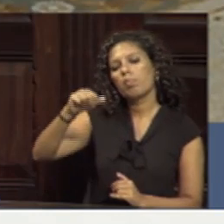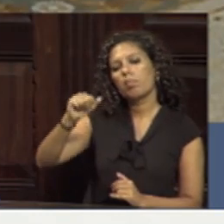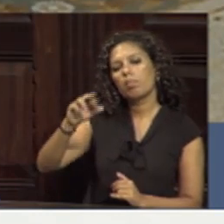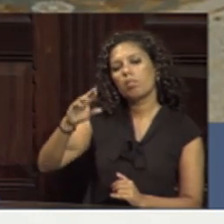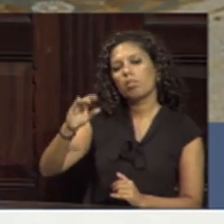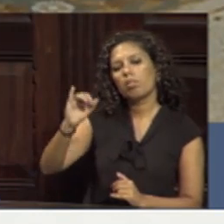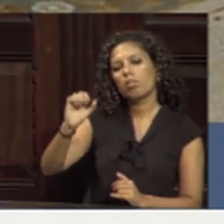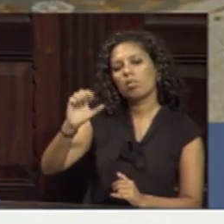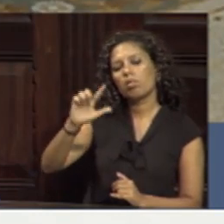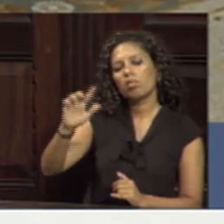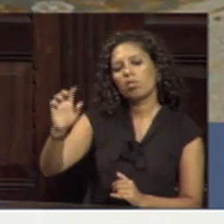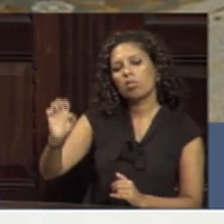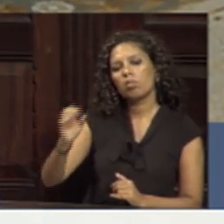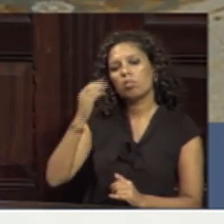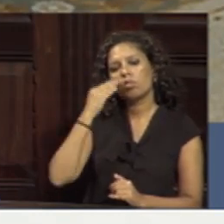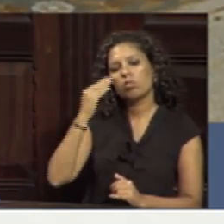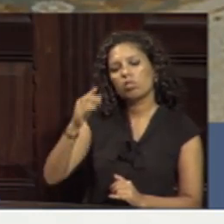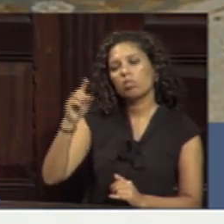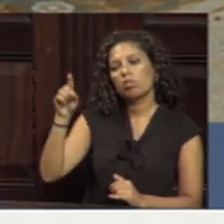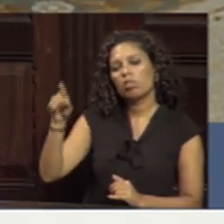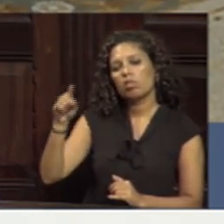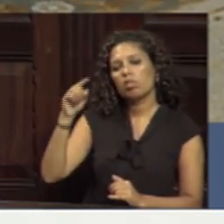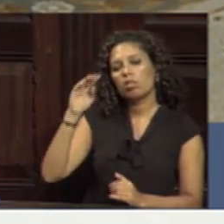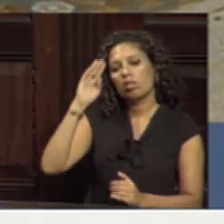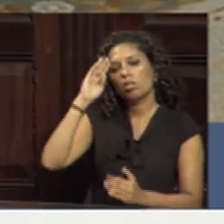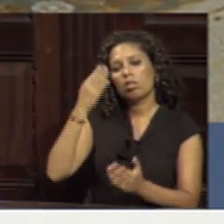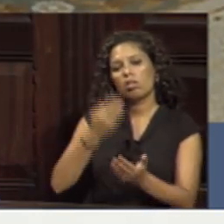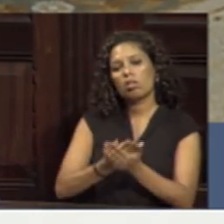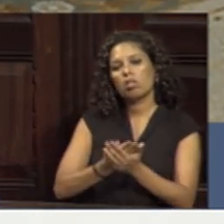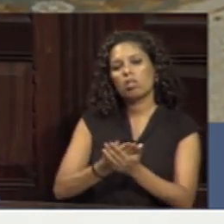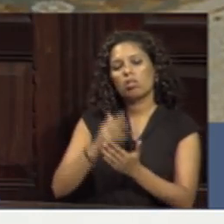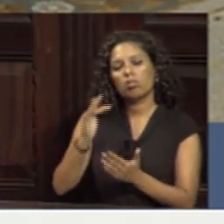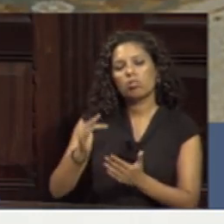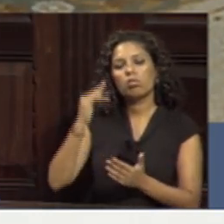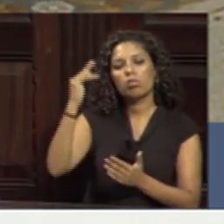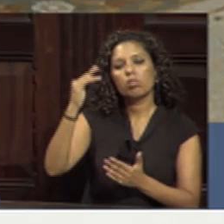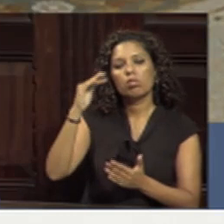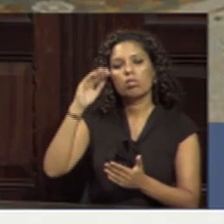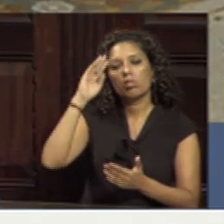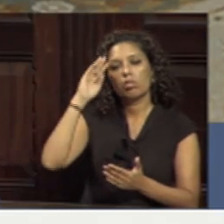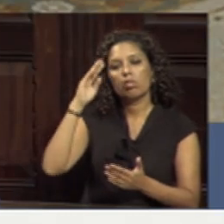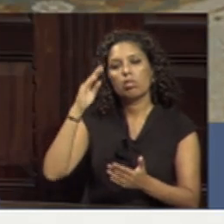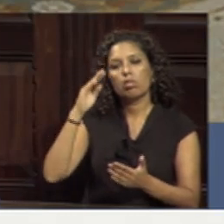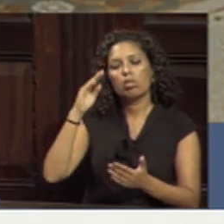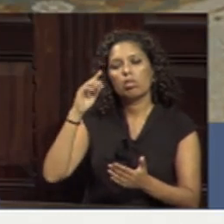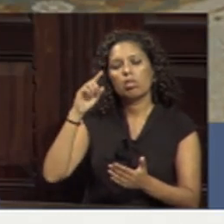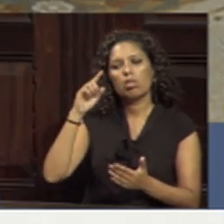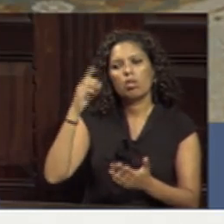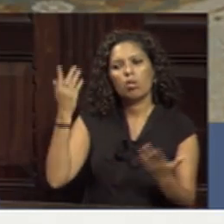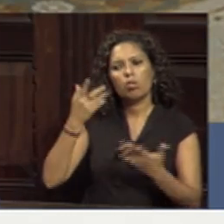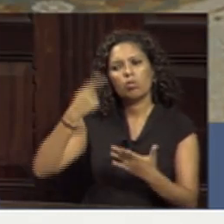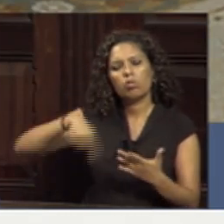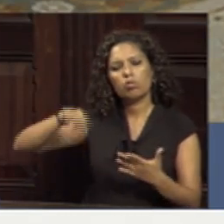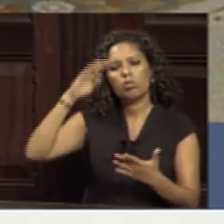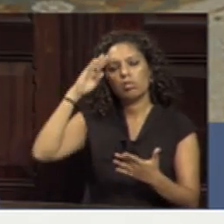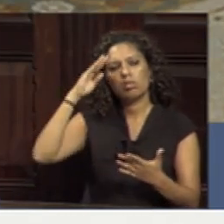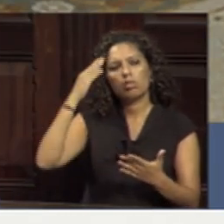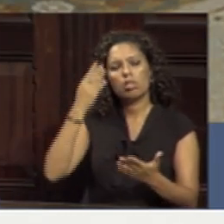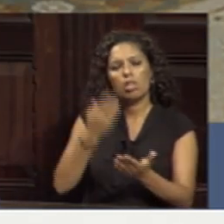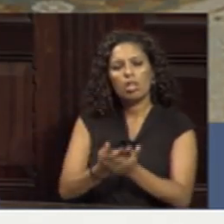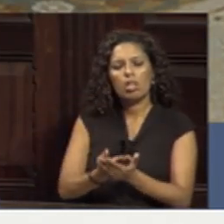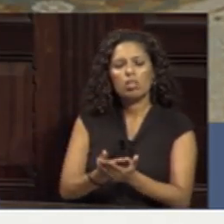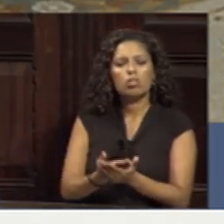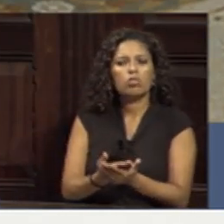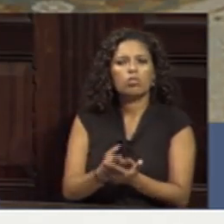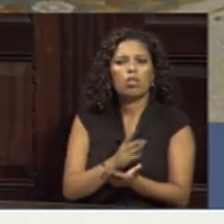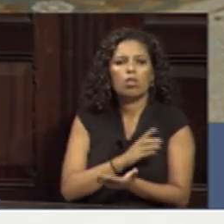não acredita na democracia, não acredita no pressuposto do